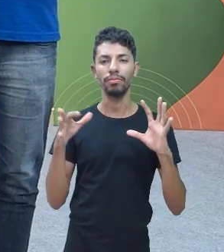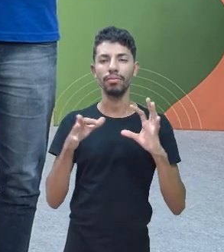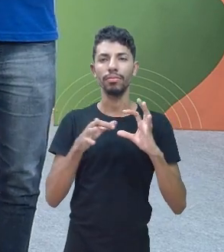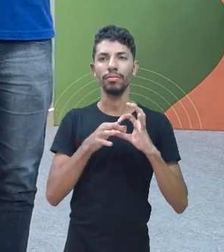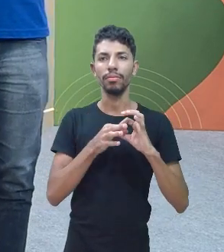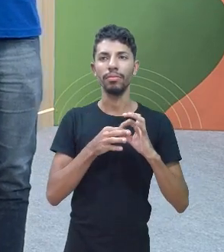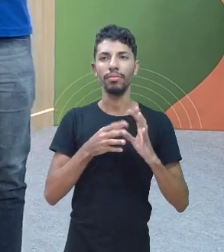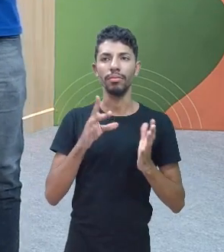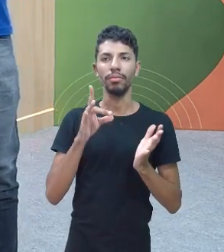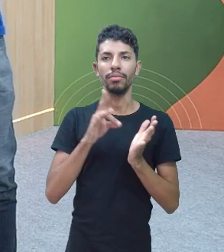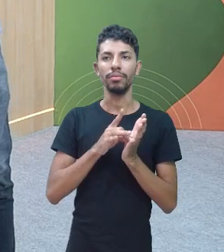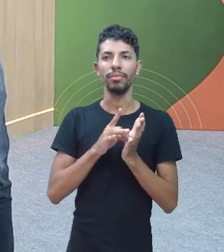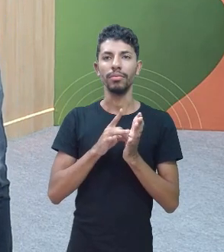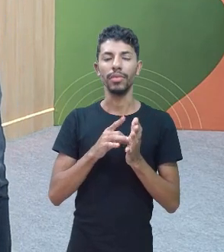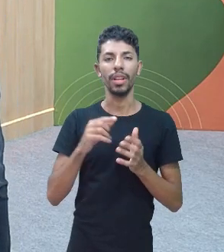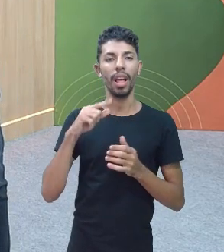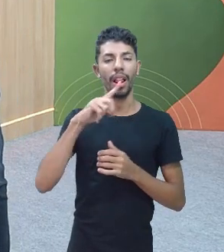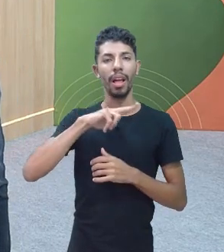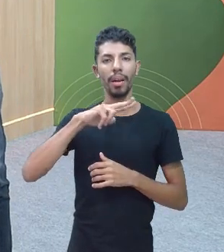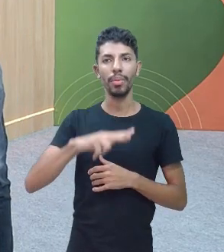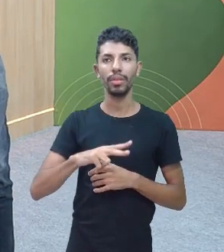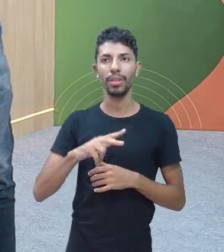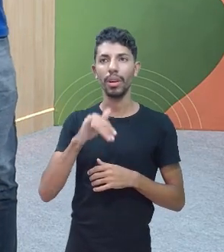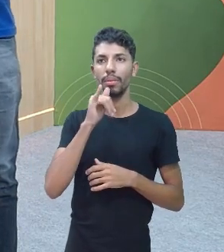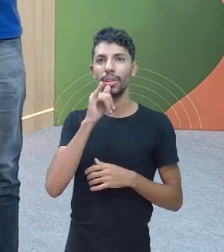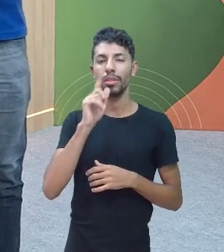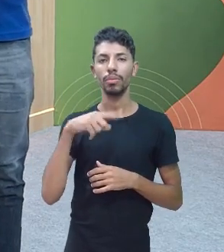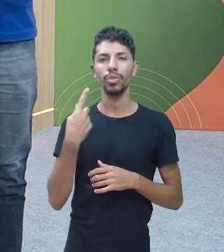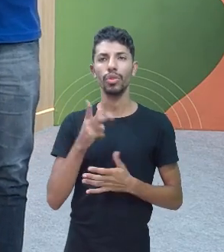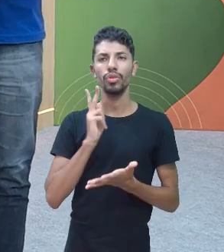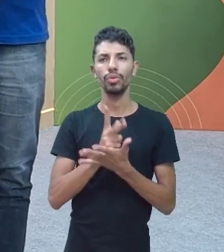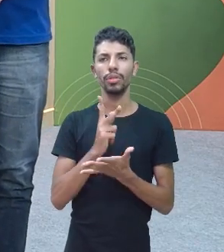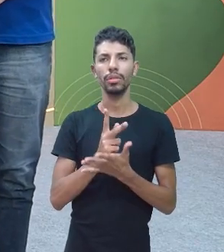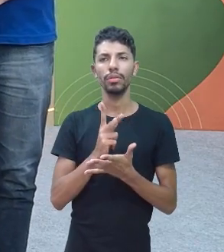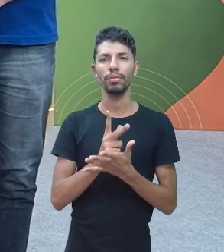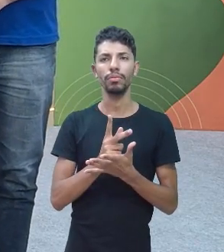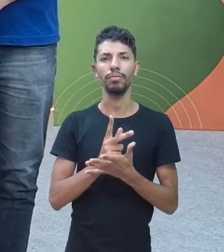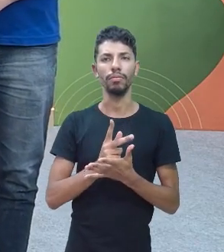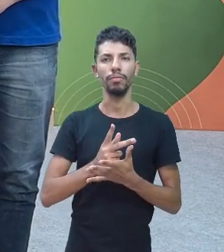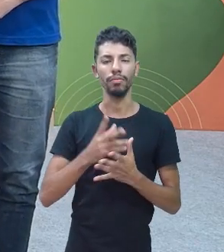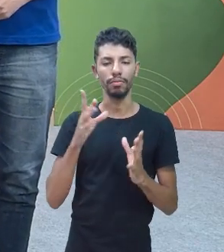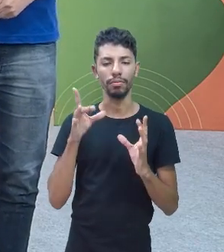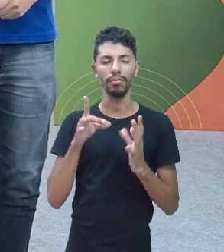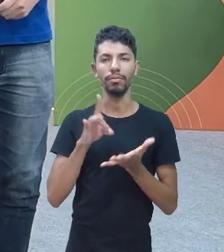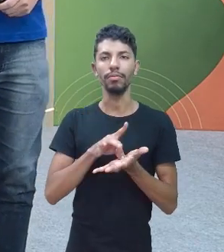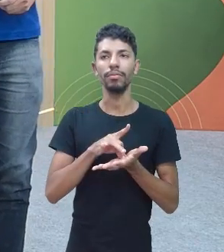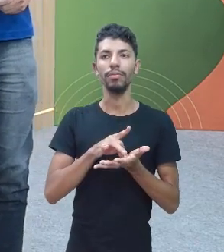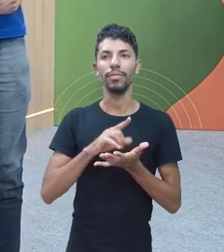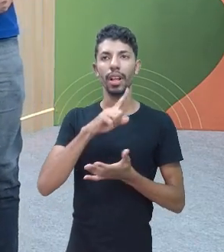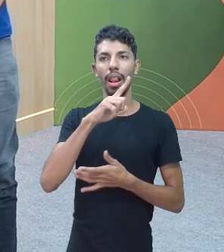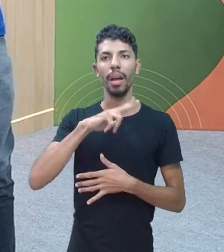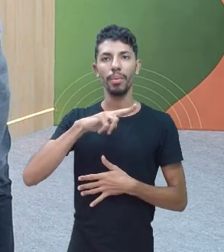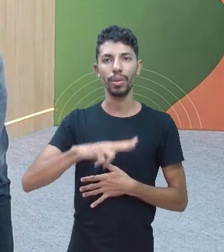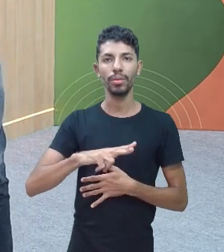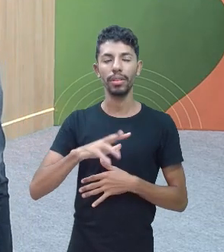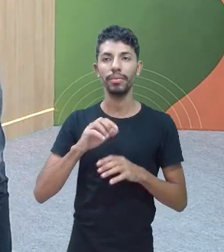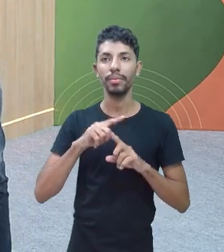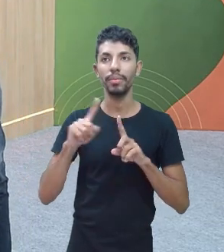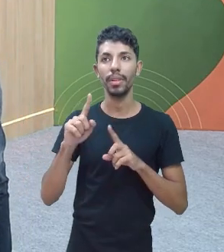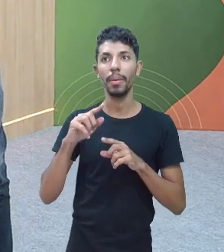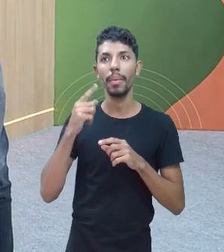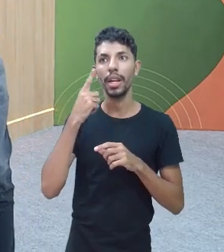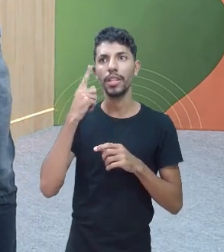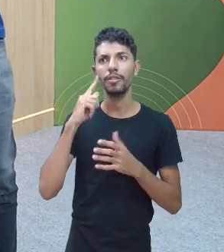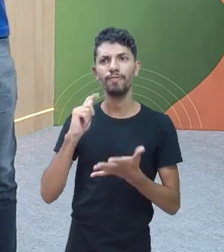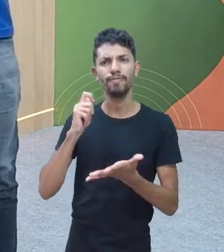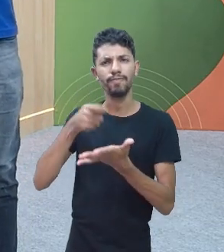Bom, mas isso era um gesto justamente para dizer, olha, a gente continua leal a Portugal aqui no Brasil. Só que com a ampliação das pressões, as cortes vão